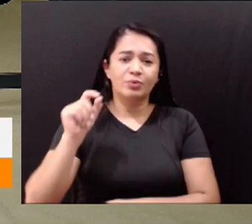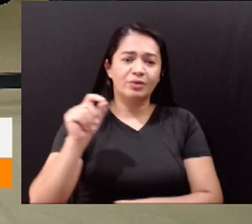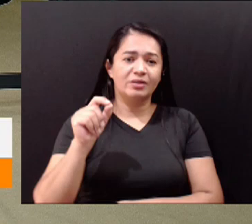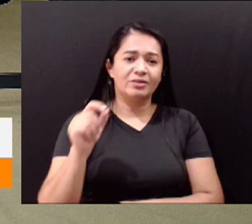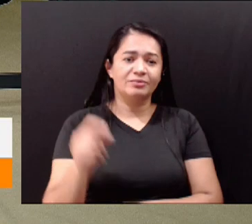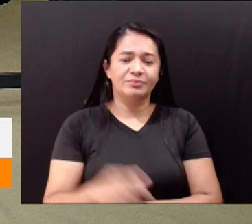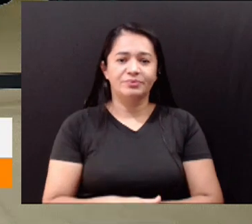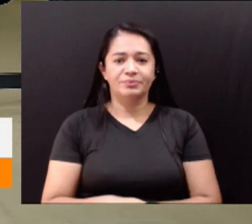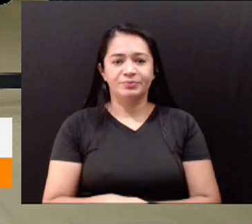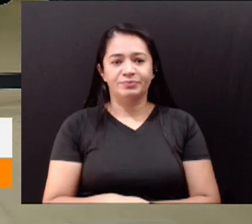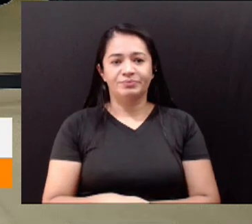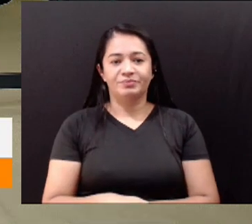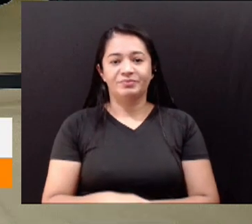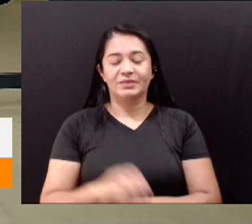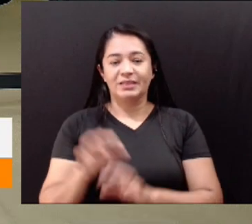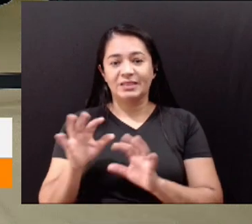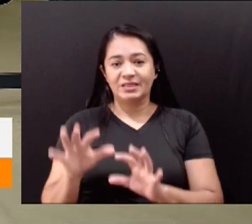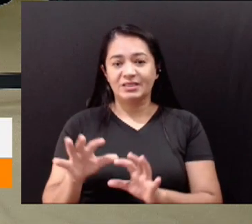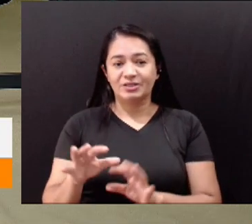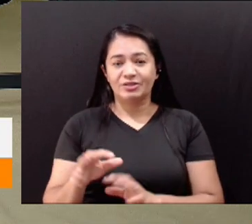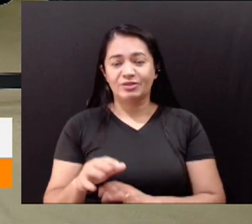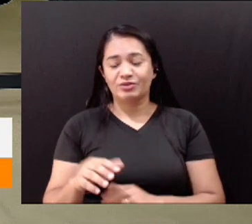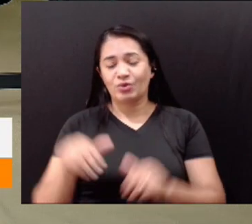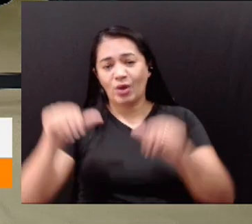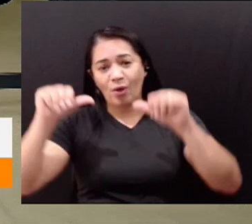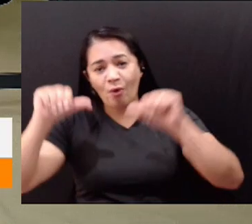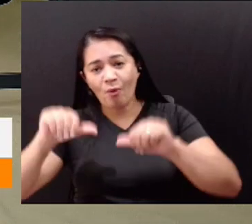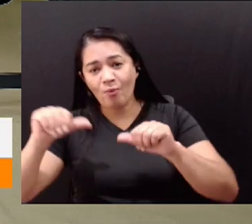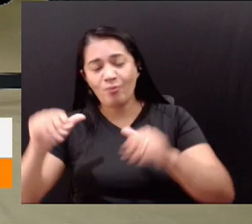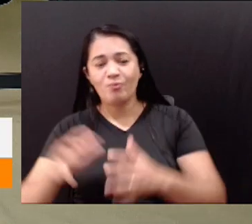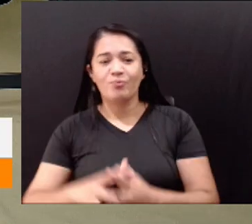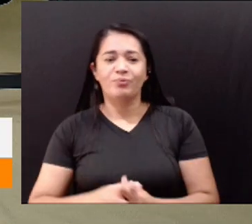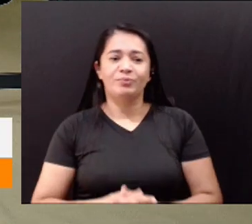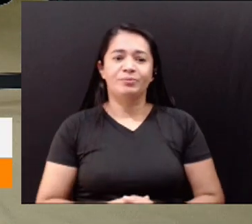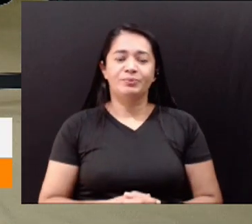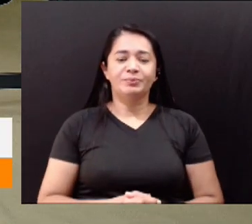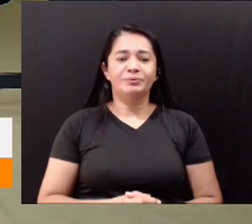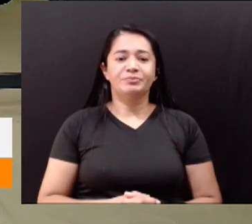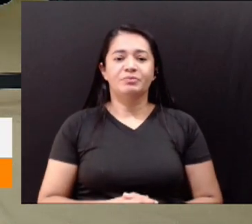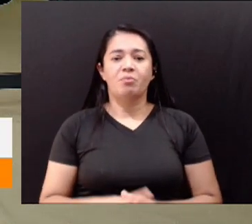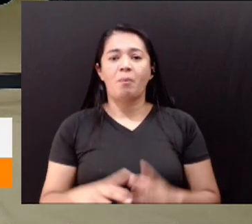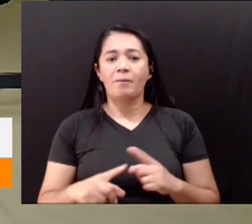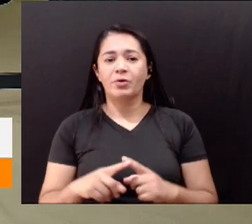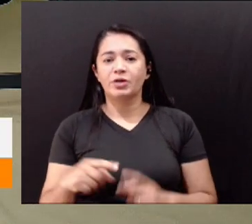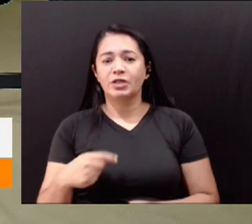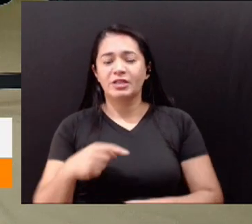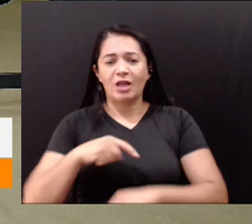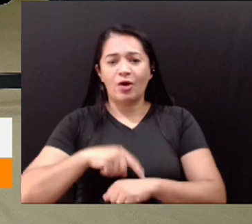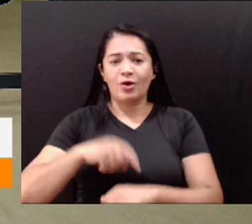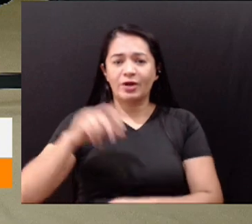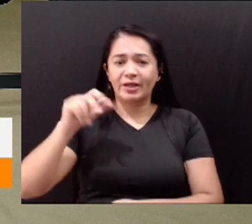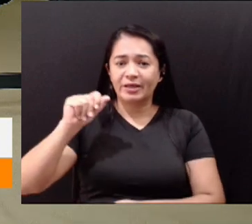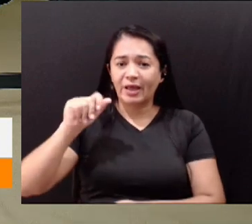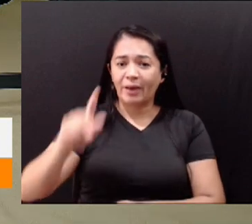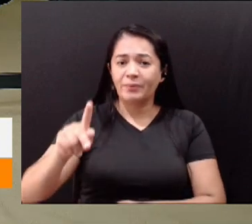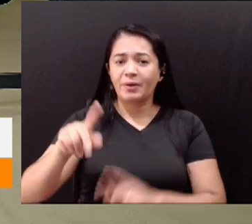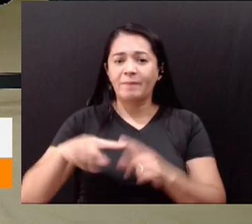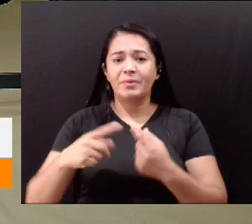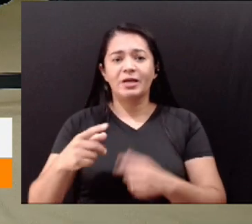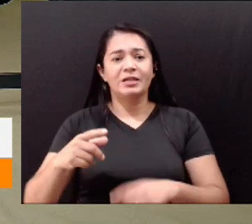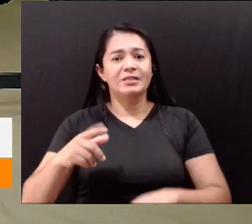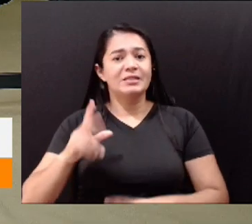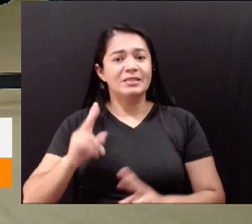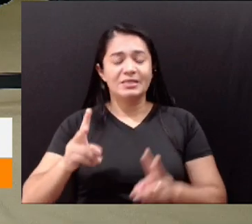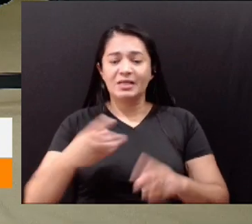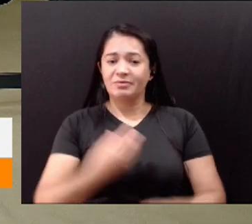que não é bem vista, acredito, não só quando a gente se aposenta, mas é em todo momento da nossa vida, né? A